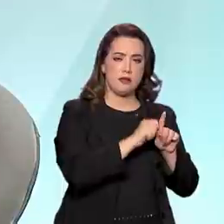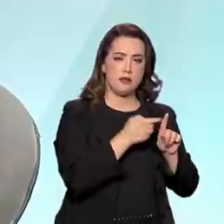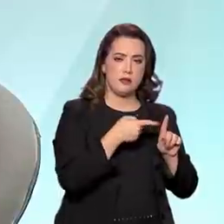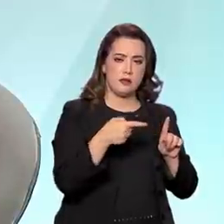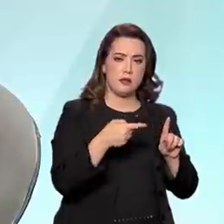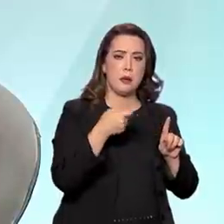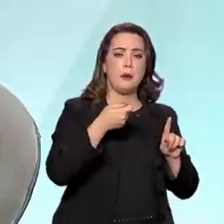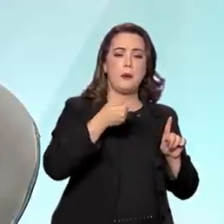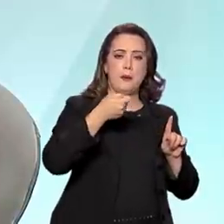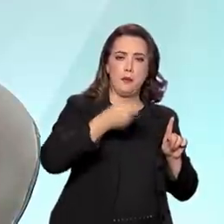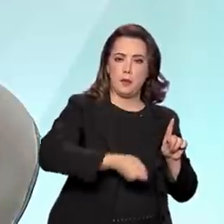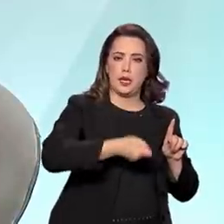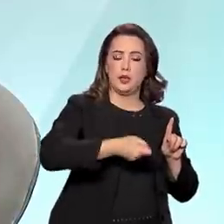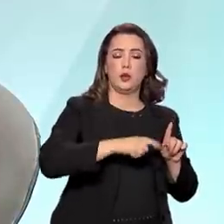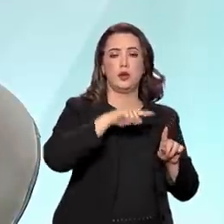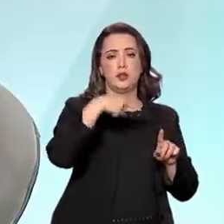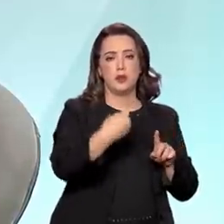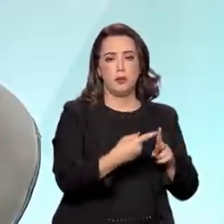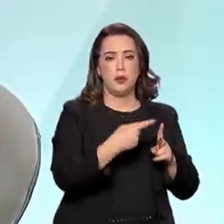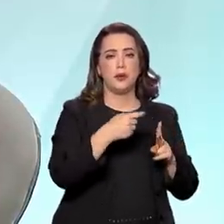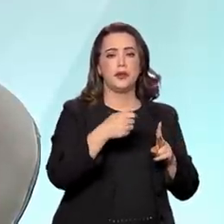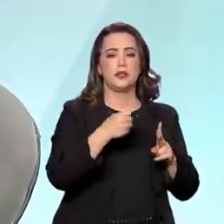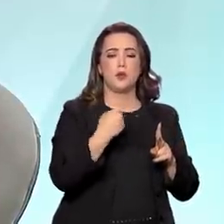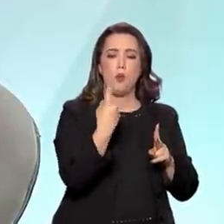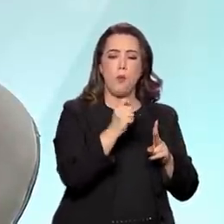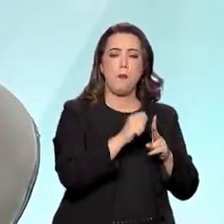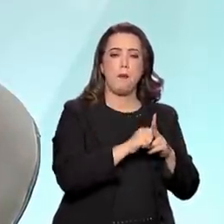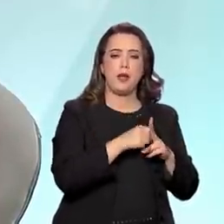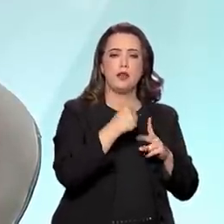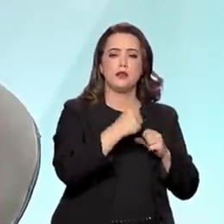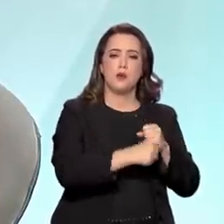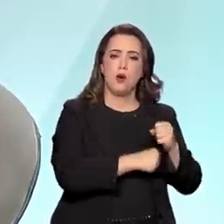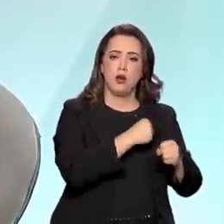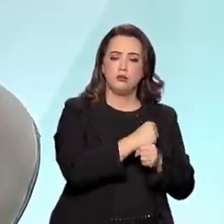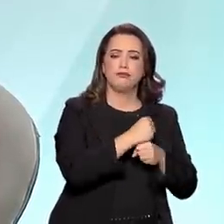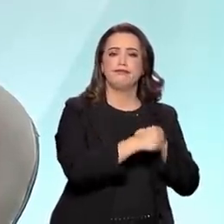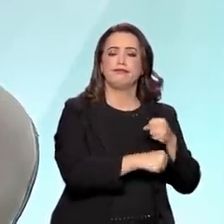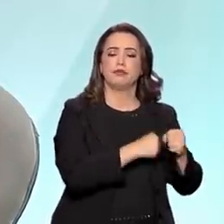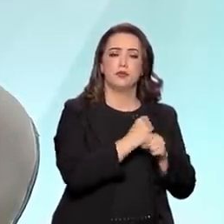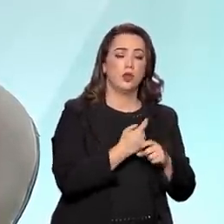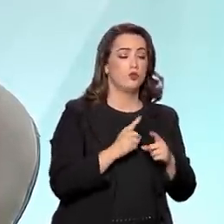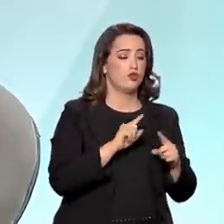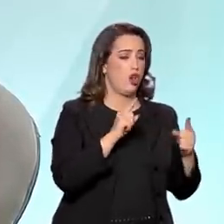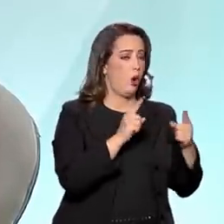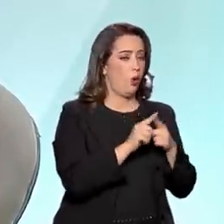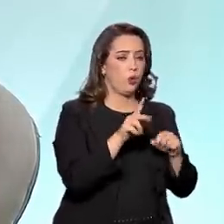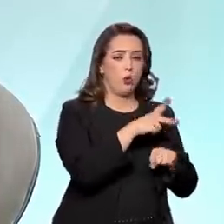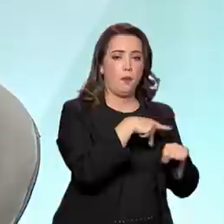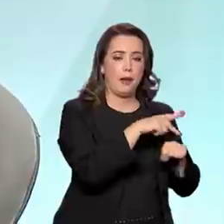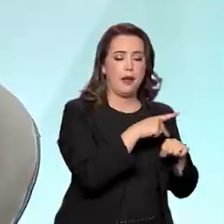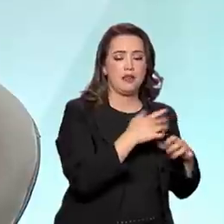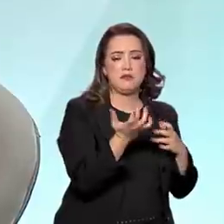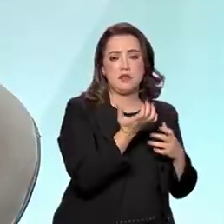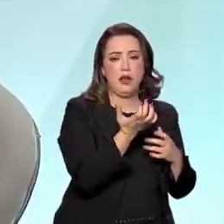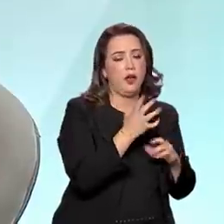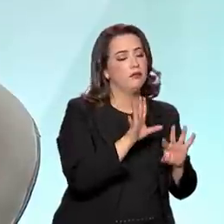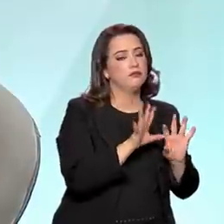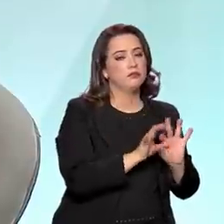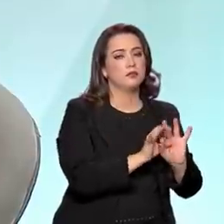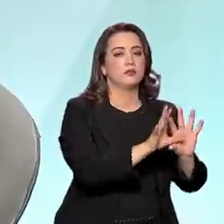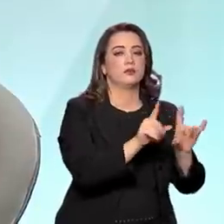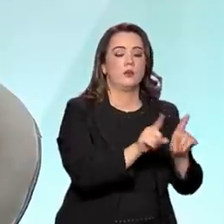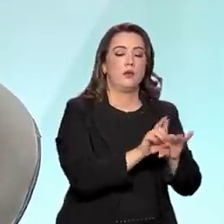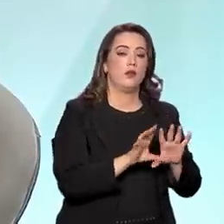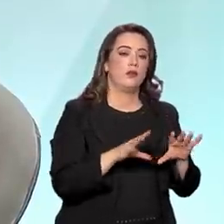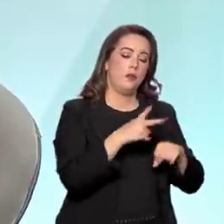tem um período só de um mês para fazer essa manutenção então cada cada país tem o seu modelo a sua necessidade é um país pequeno ele tem um